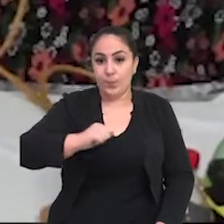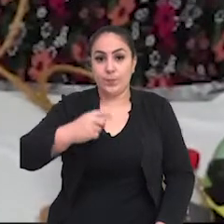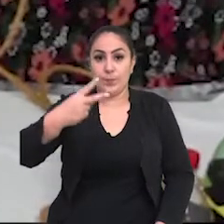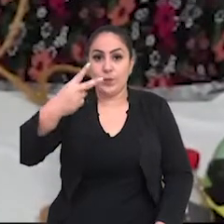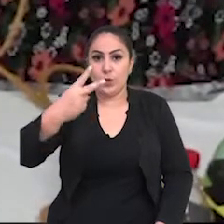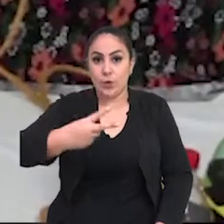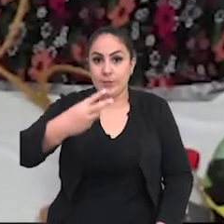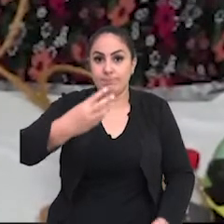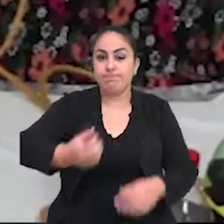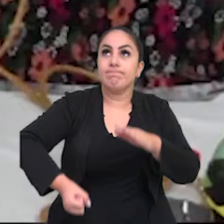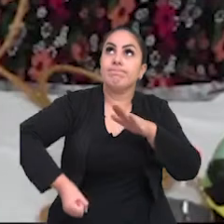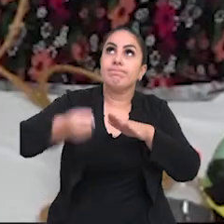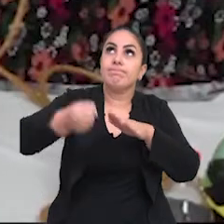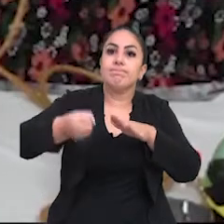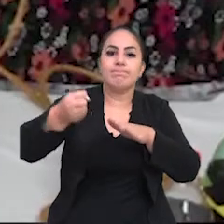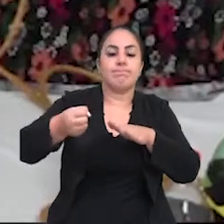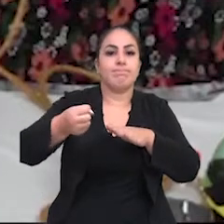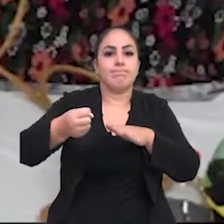1, 2,